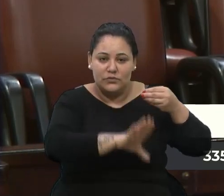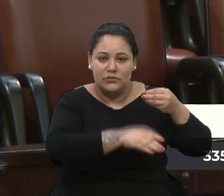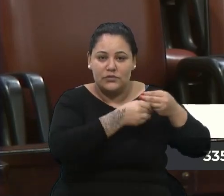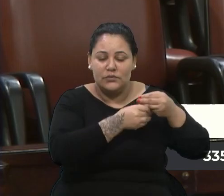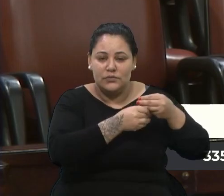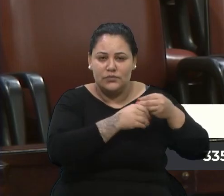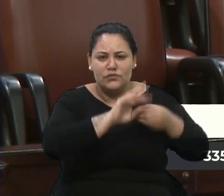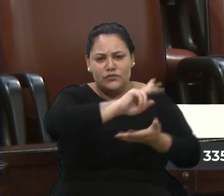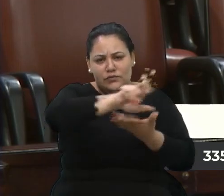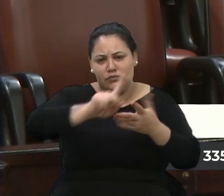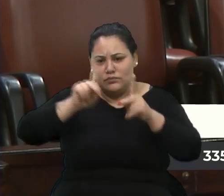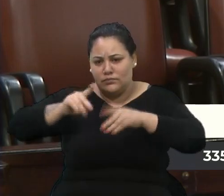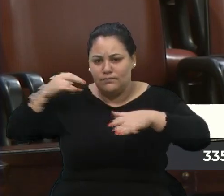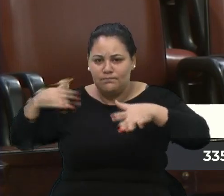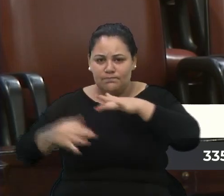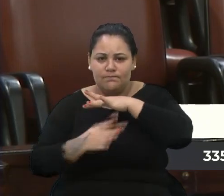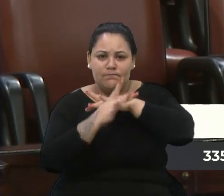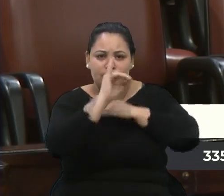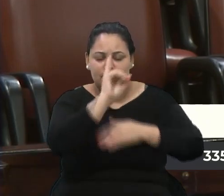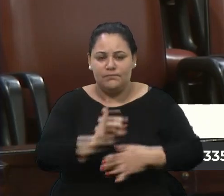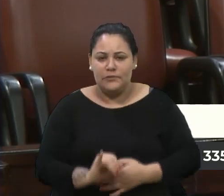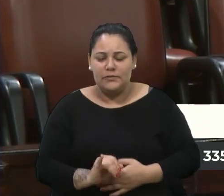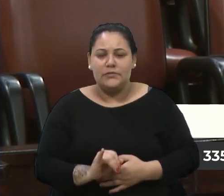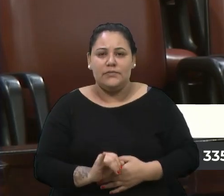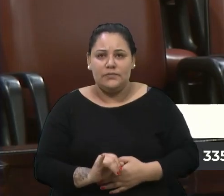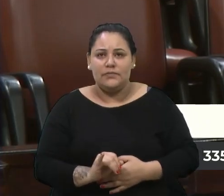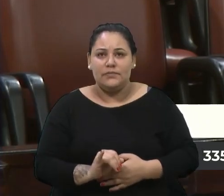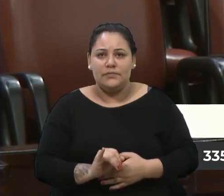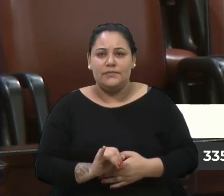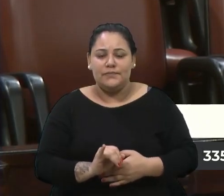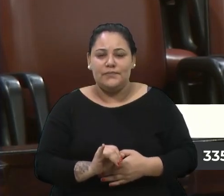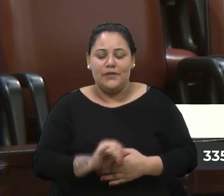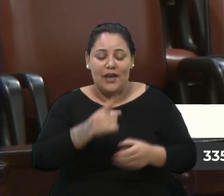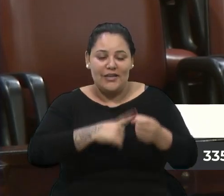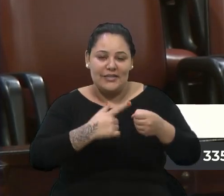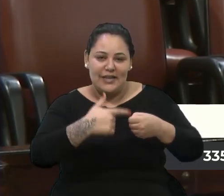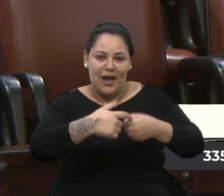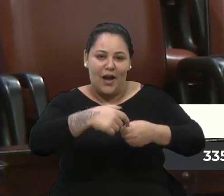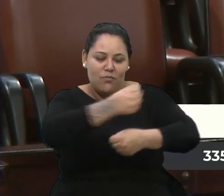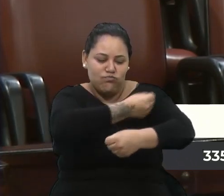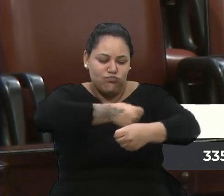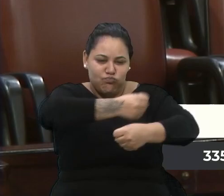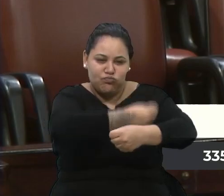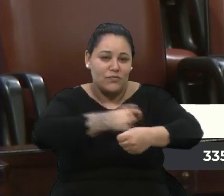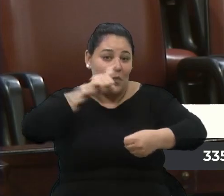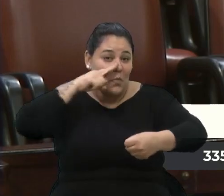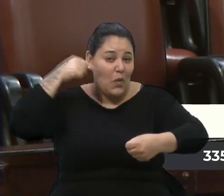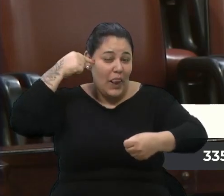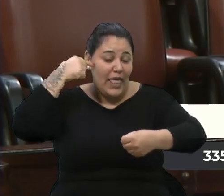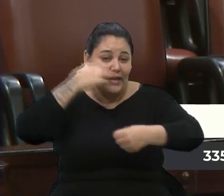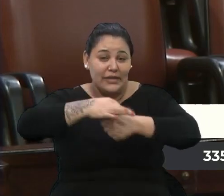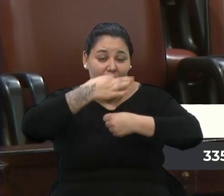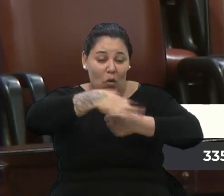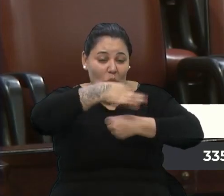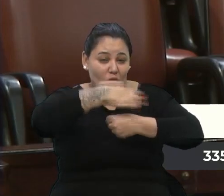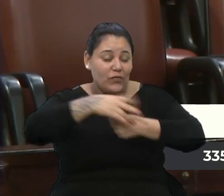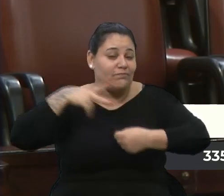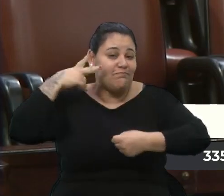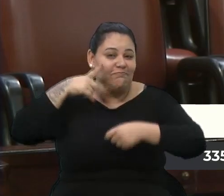italianos. A nossa cidade é a cidade da polenta, do vinho, a cidade da uva. E nós tivemos o